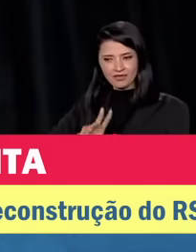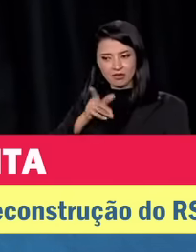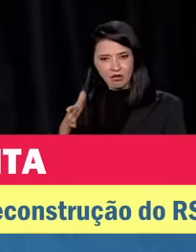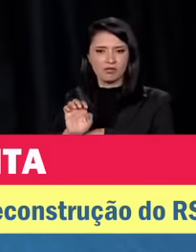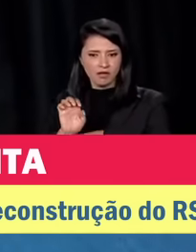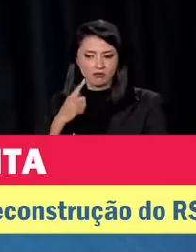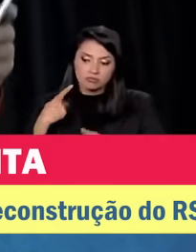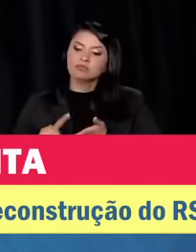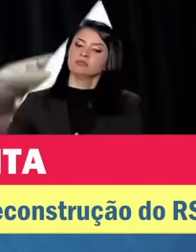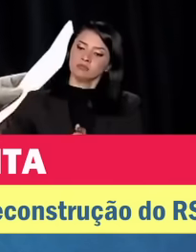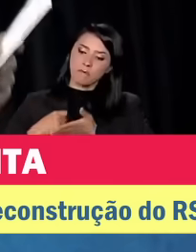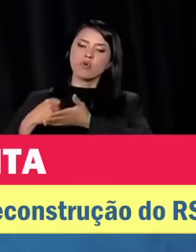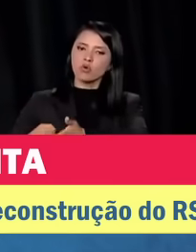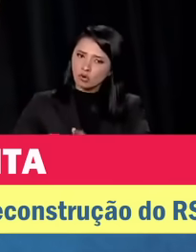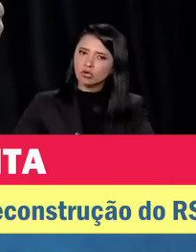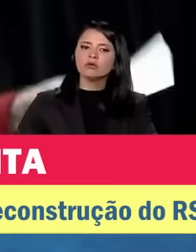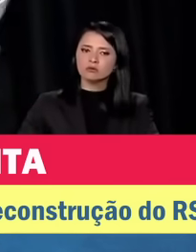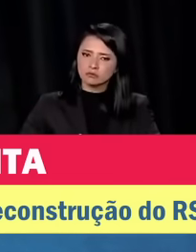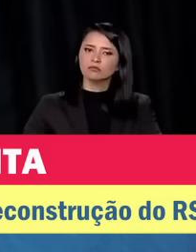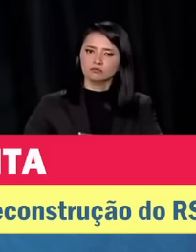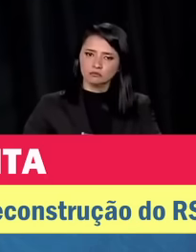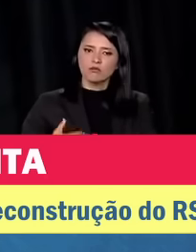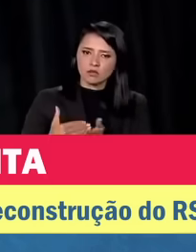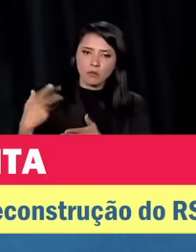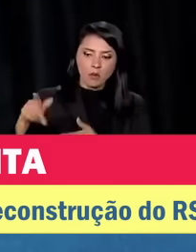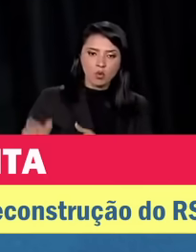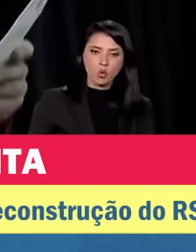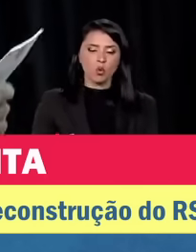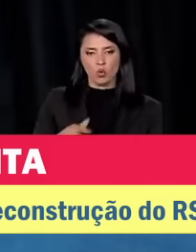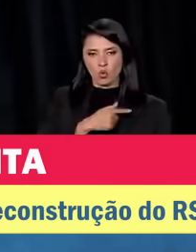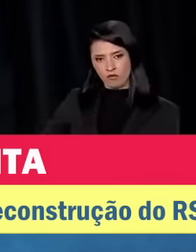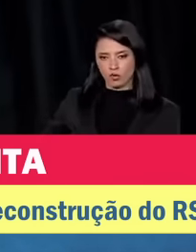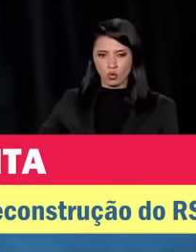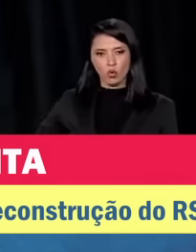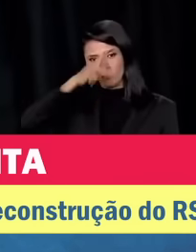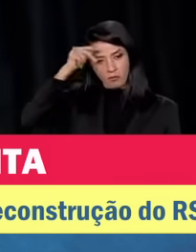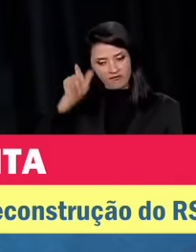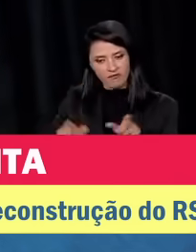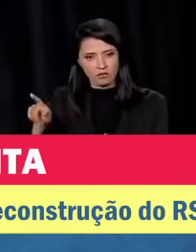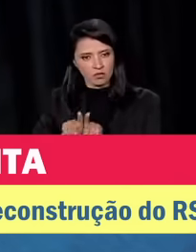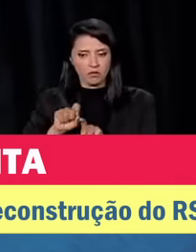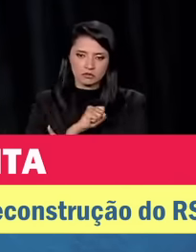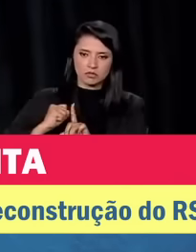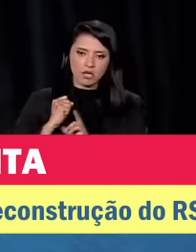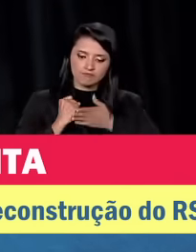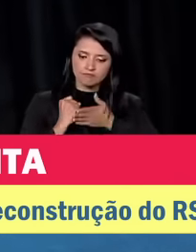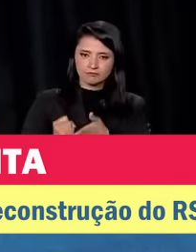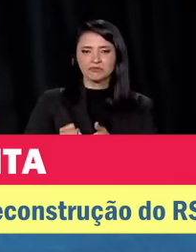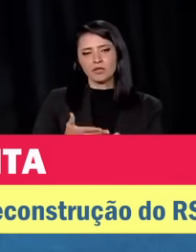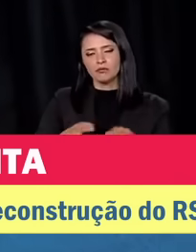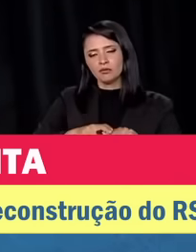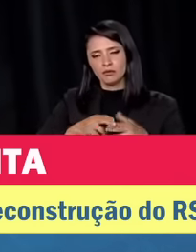do Rio Grande do Sul, o apoio às iniciativas do governador, dos prefeitos e da nossa sociedade. Por isso, queridos